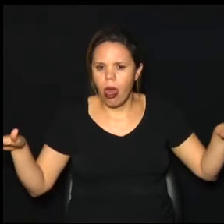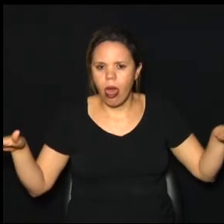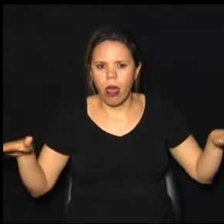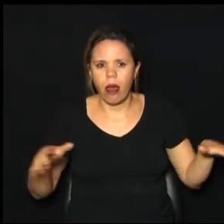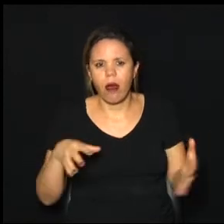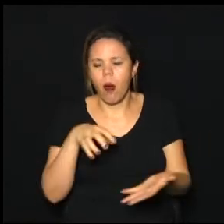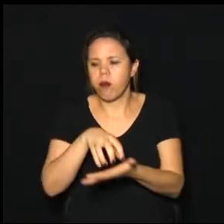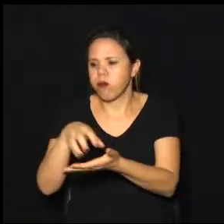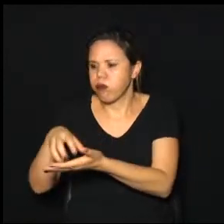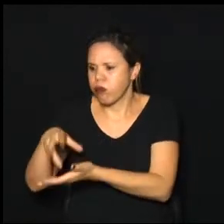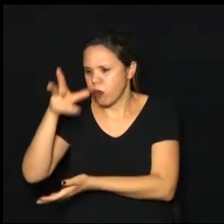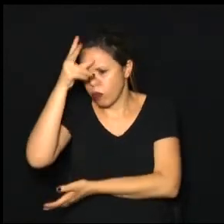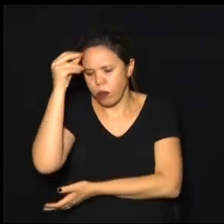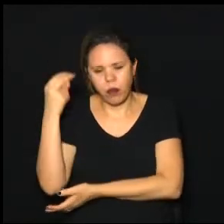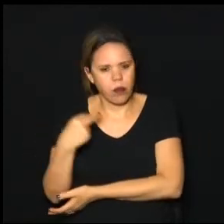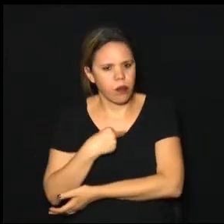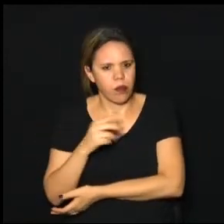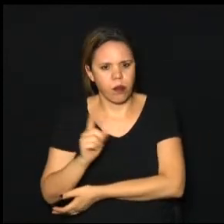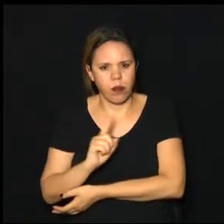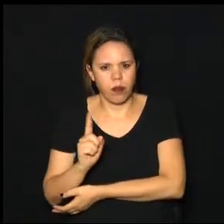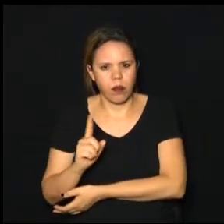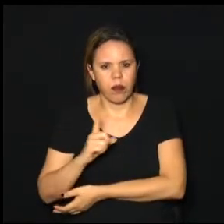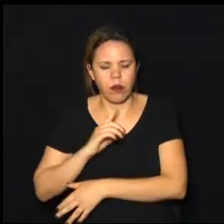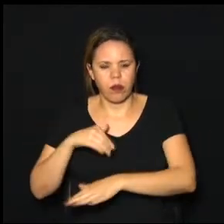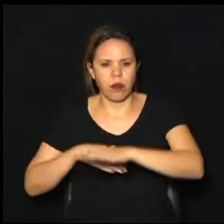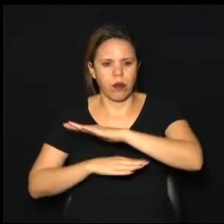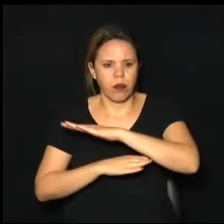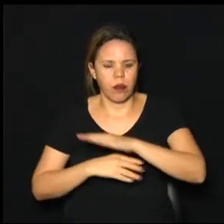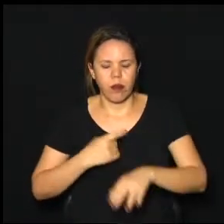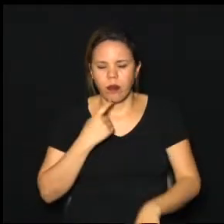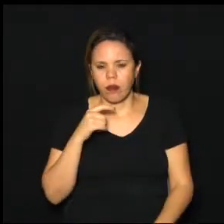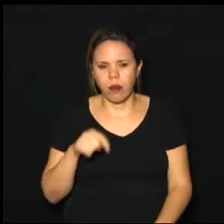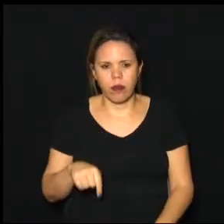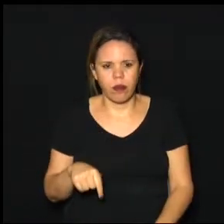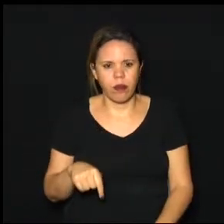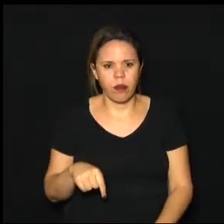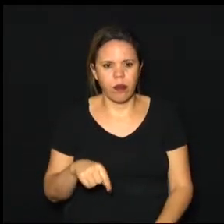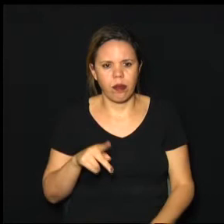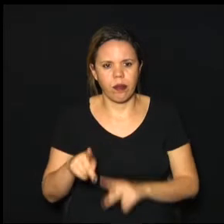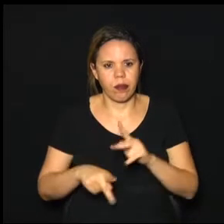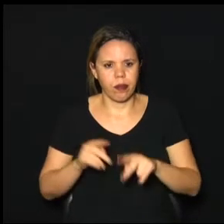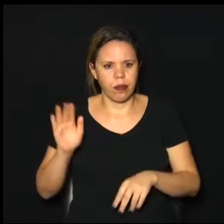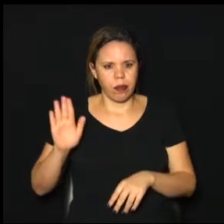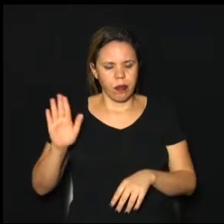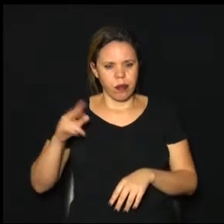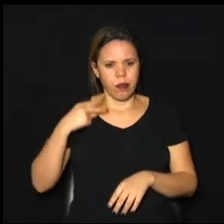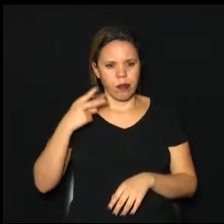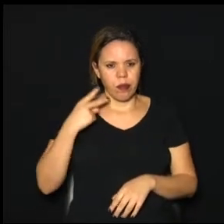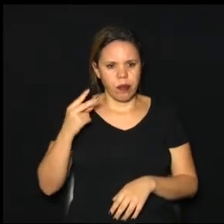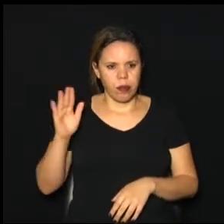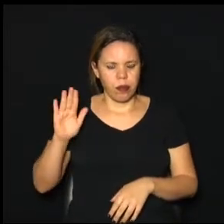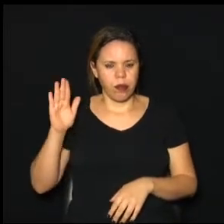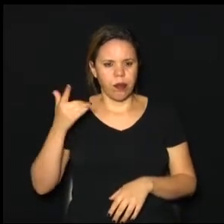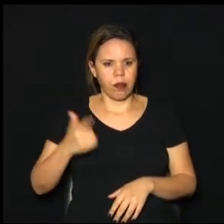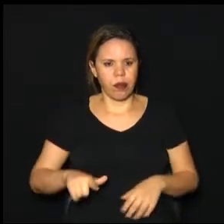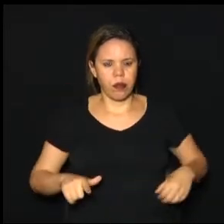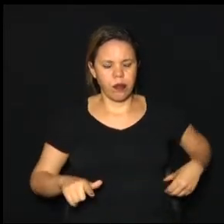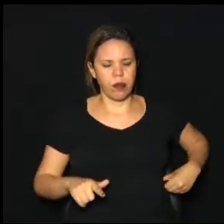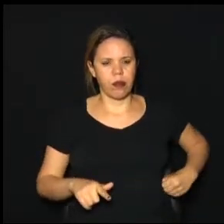órgãos públicos. Então, nós estamos aqui na Câmara Municipal de Campinas, os candidatos a vereador que forem candidatos à